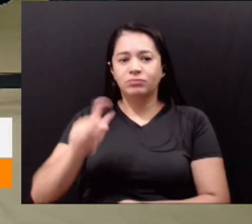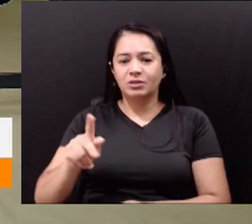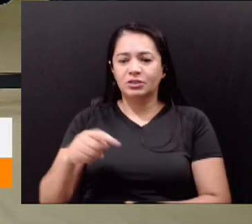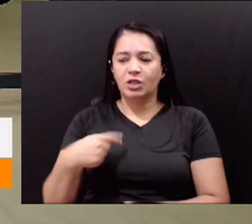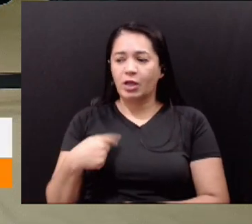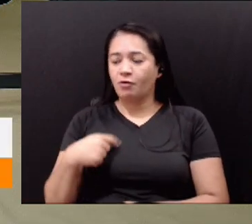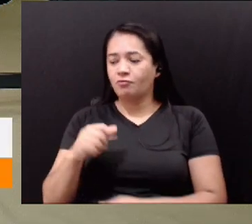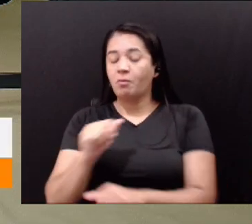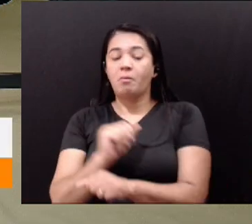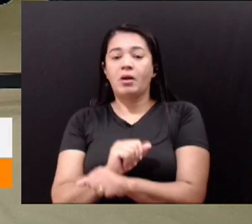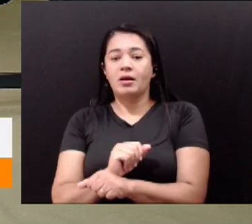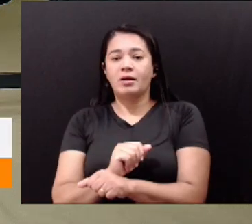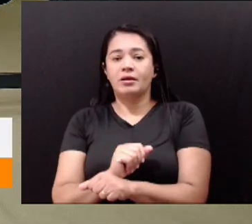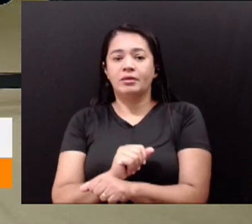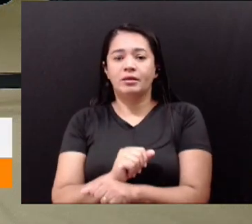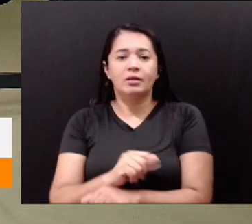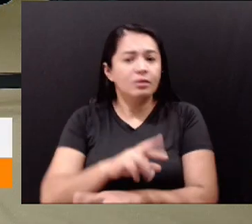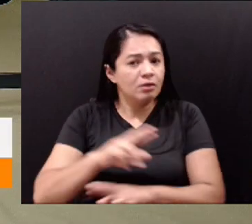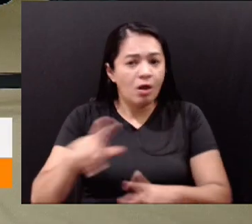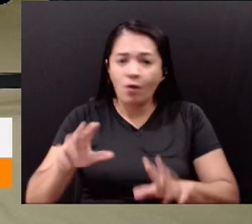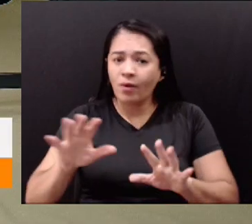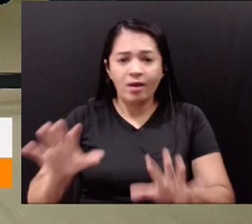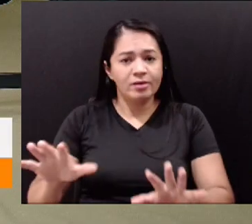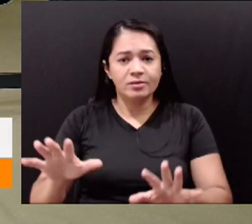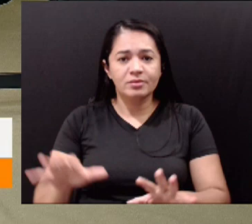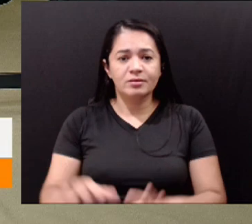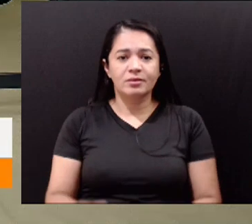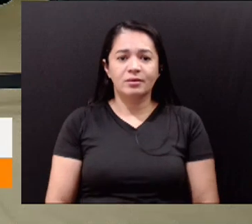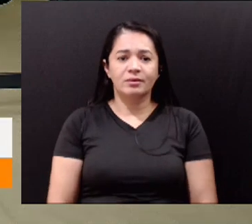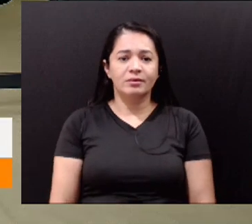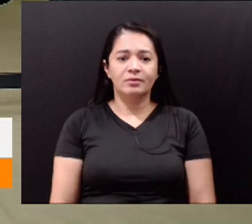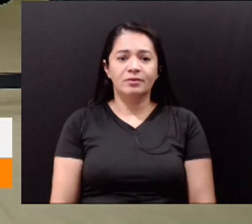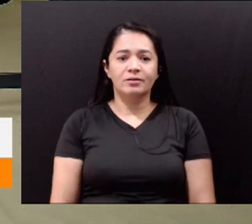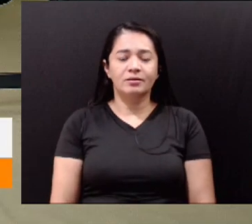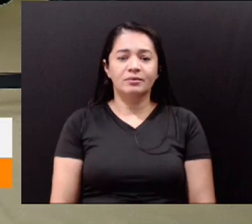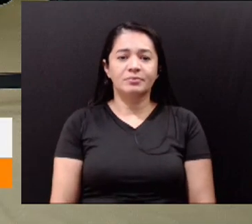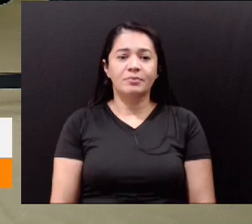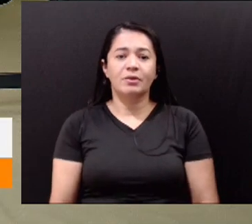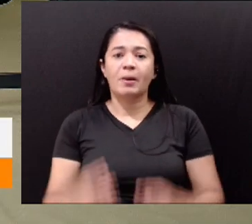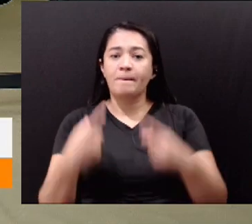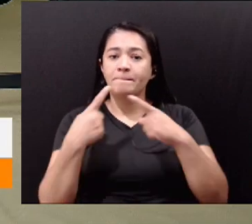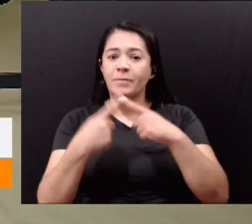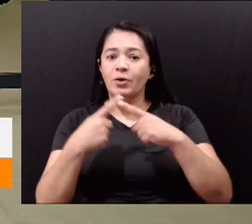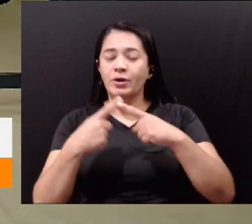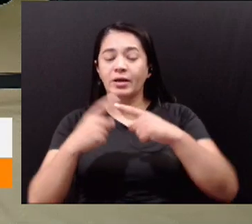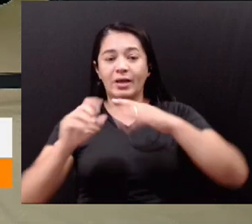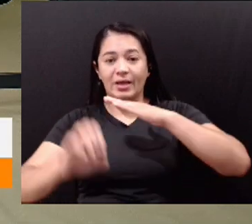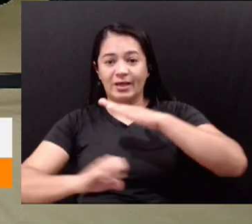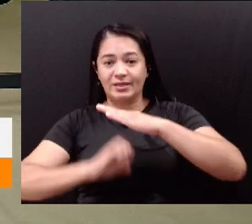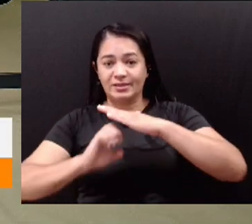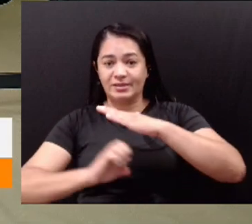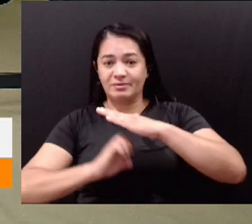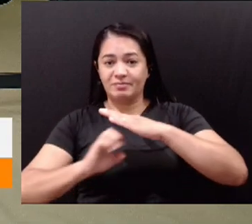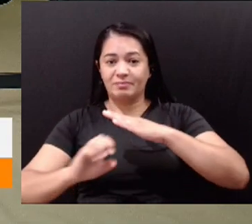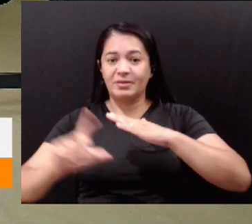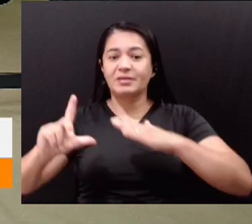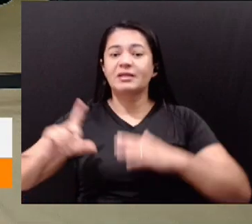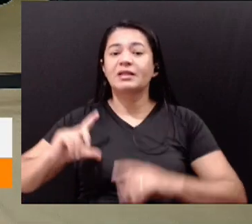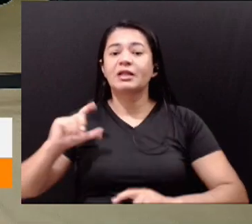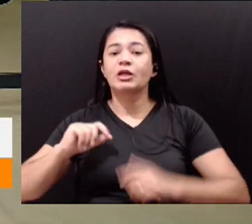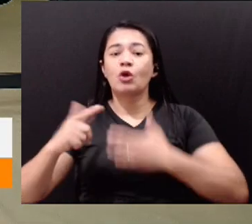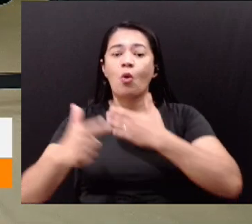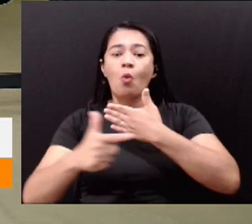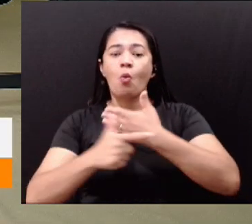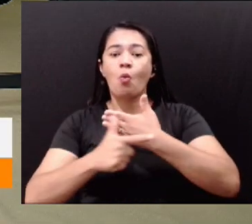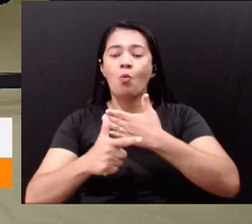que você Sim. explicasse que as empresas, elas também têm o papel de colaborar com aquele servidor,